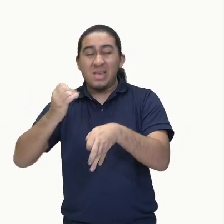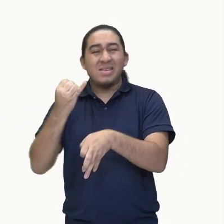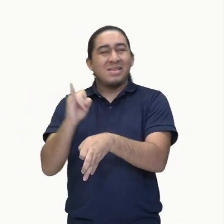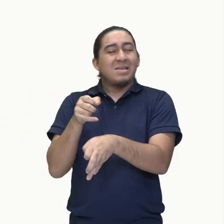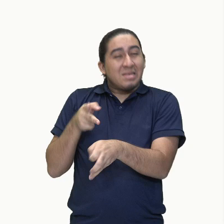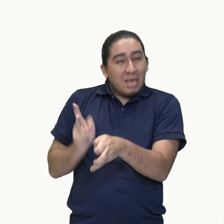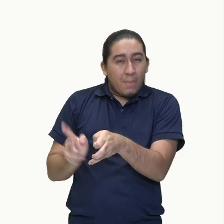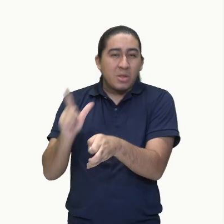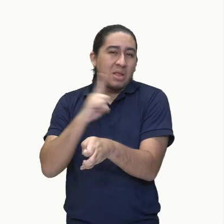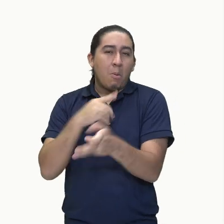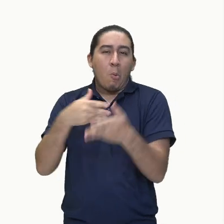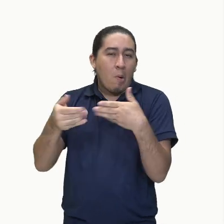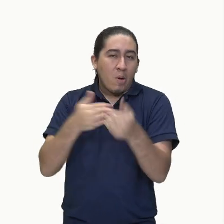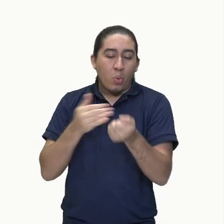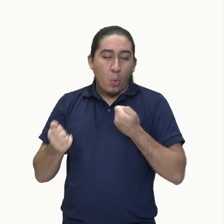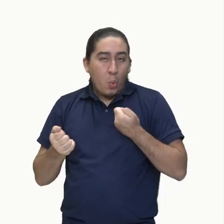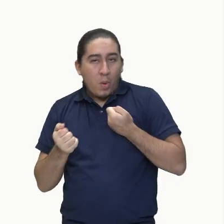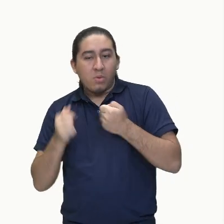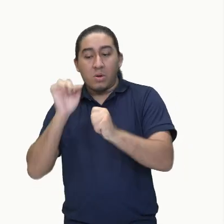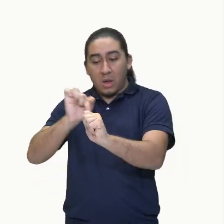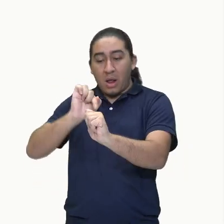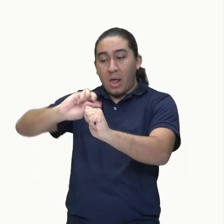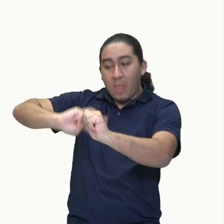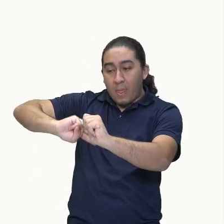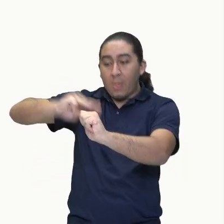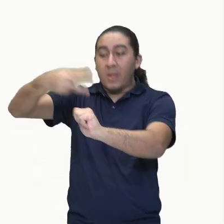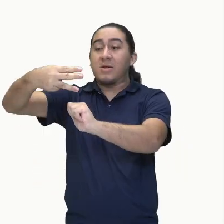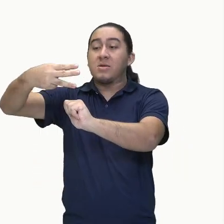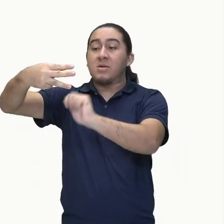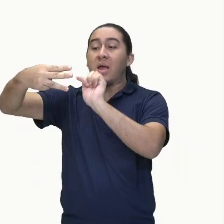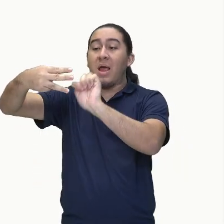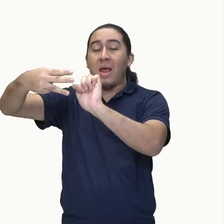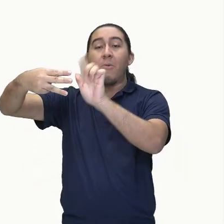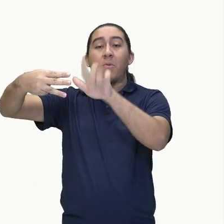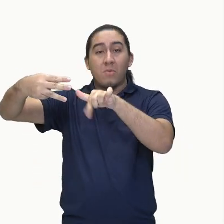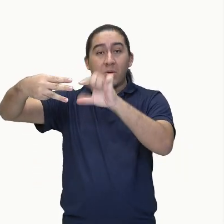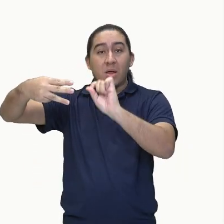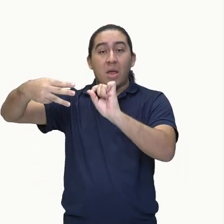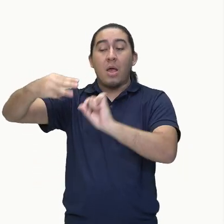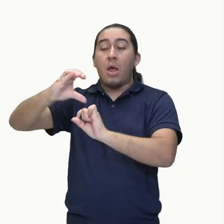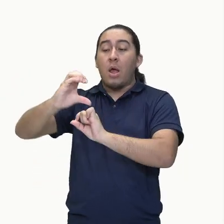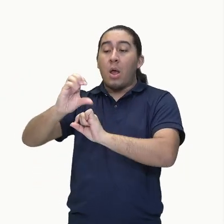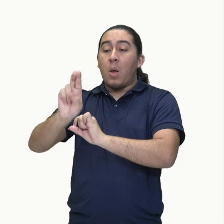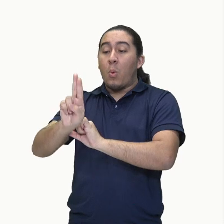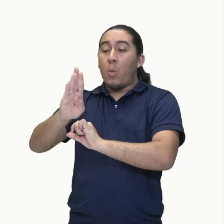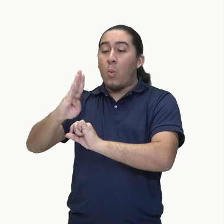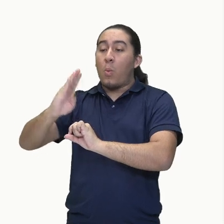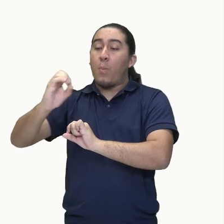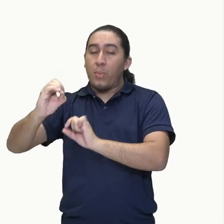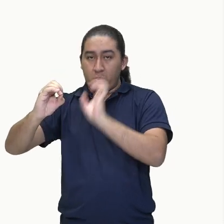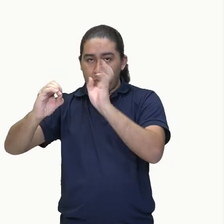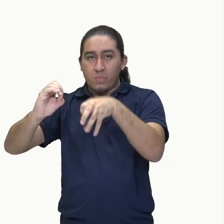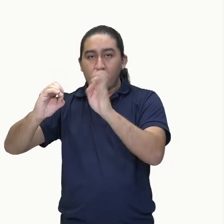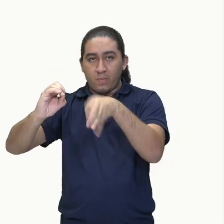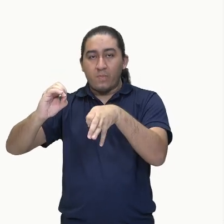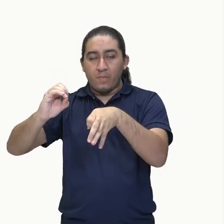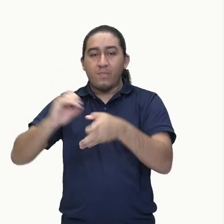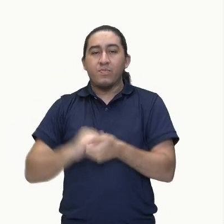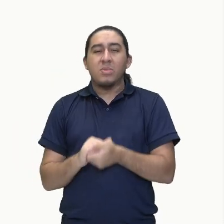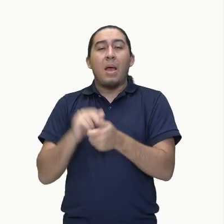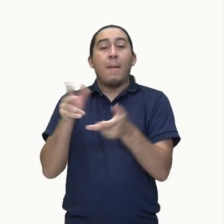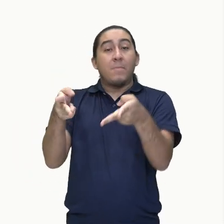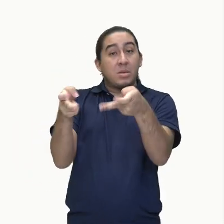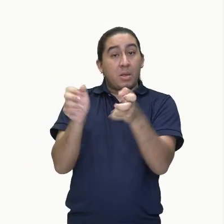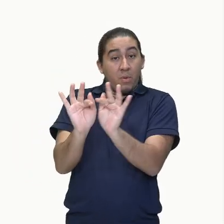terceira potência, eu posso dizer também, que é o número elevado ao cubo.